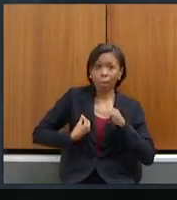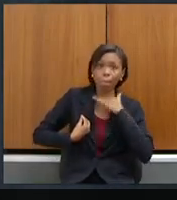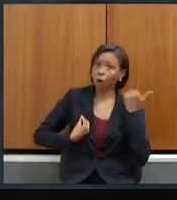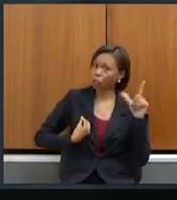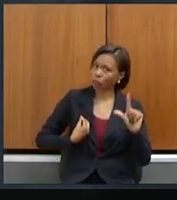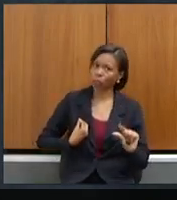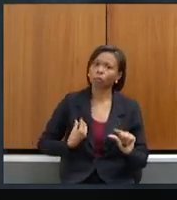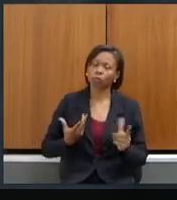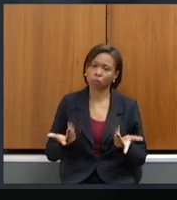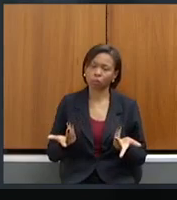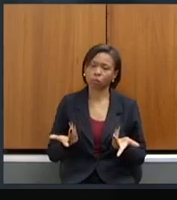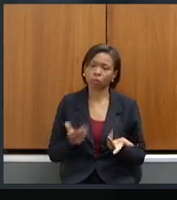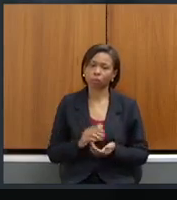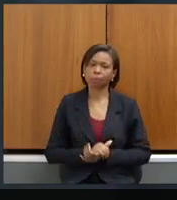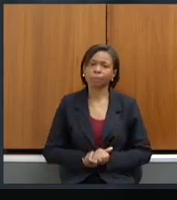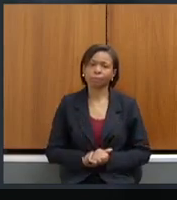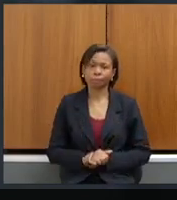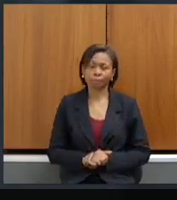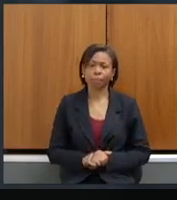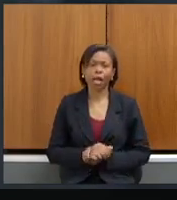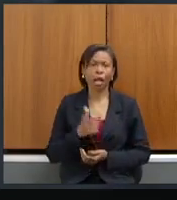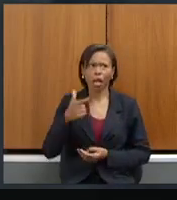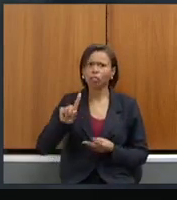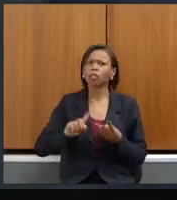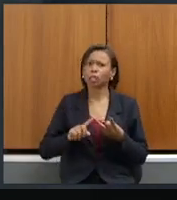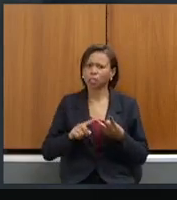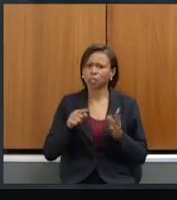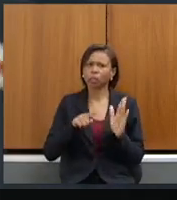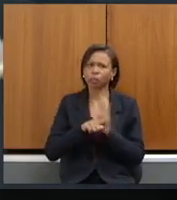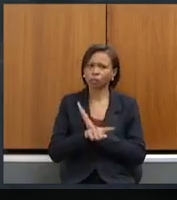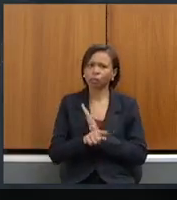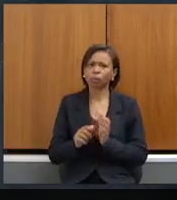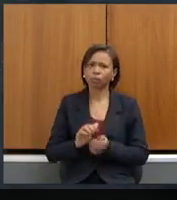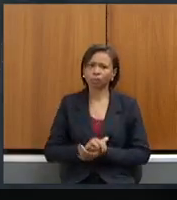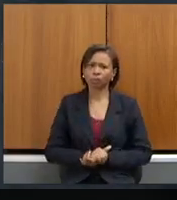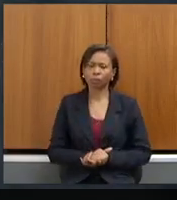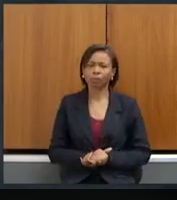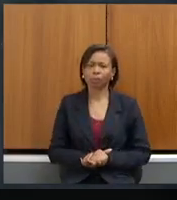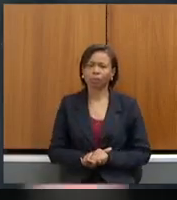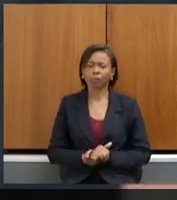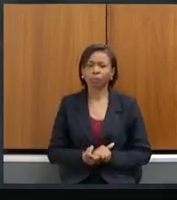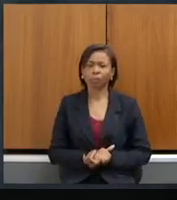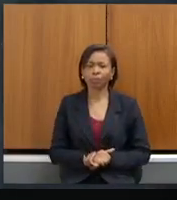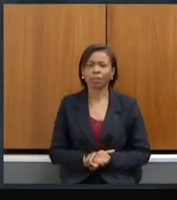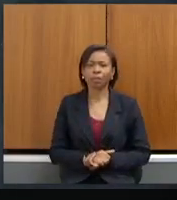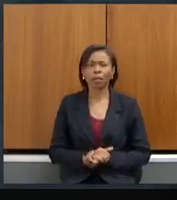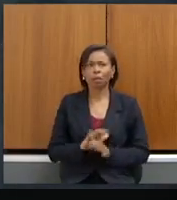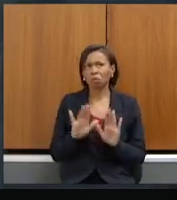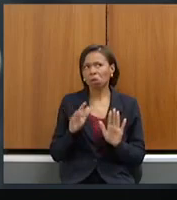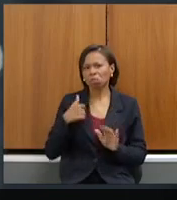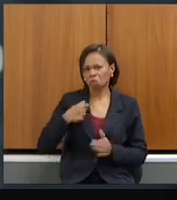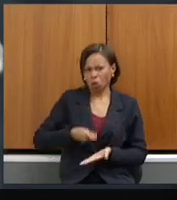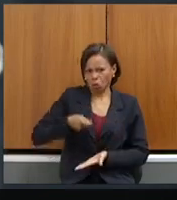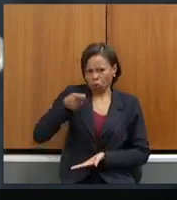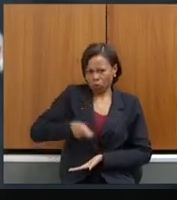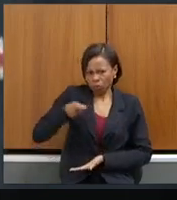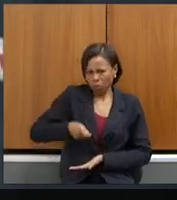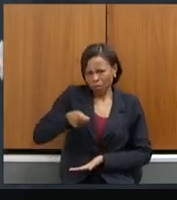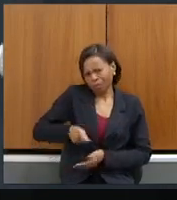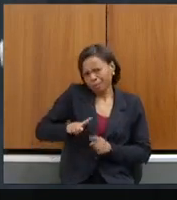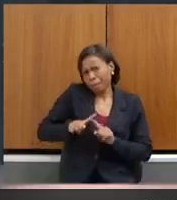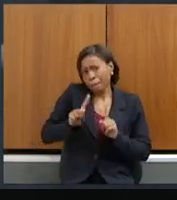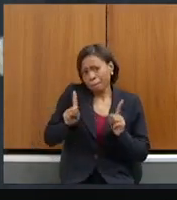e eu gostaria de ouvir o nosso secretário e eu fui um pouco incisivo mas